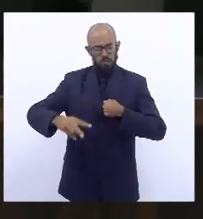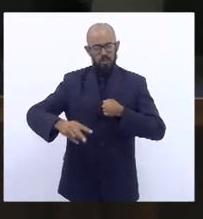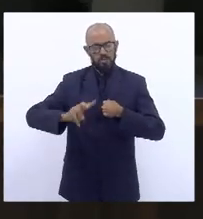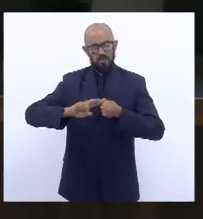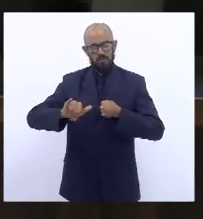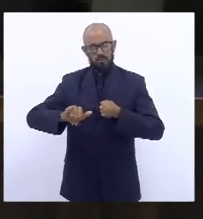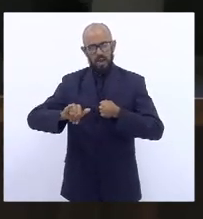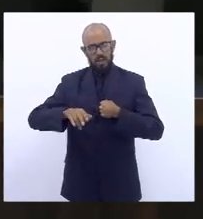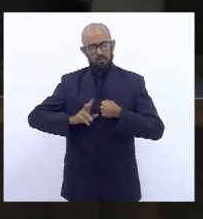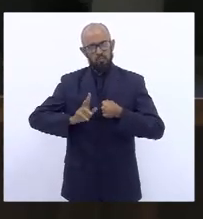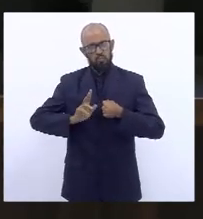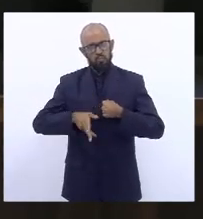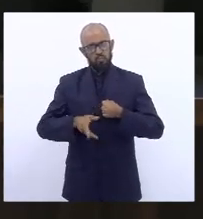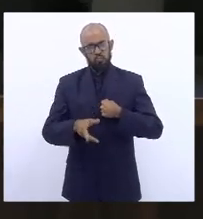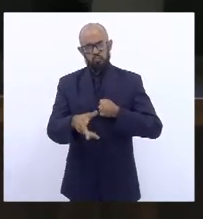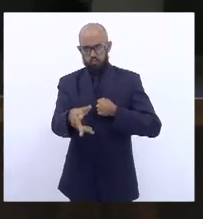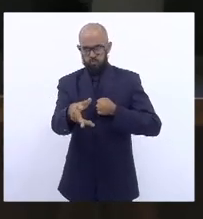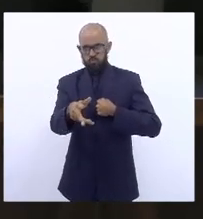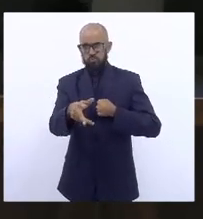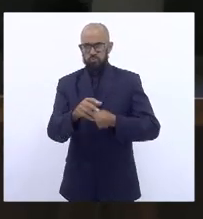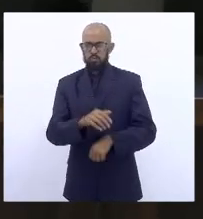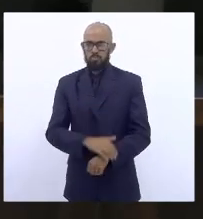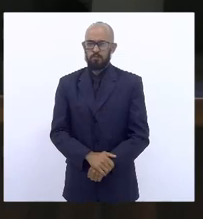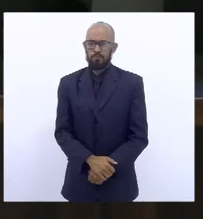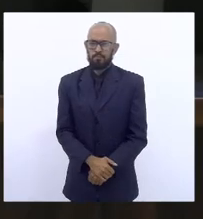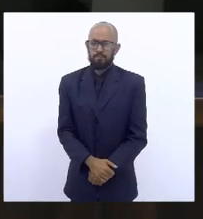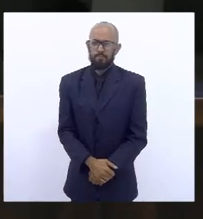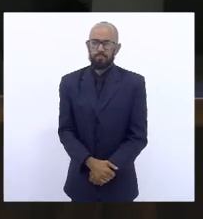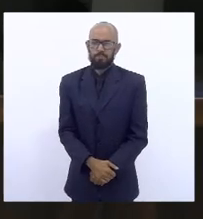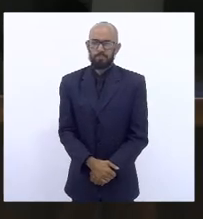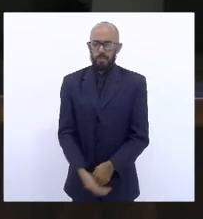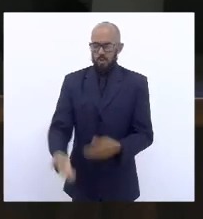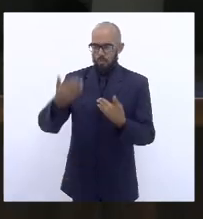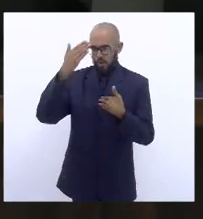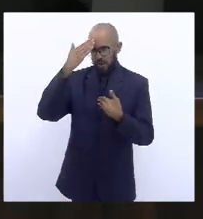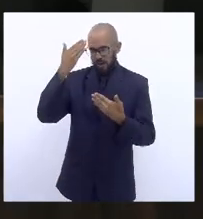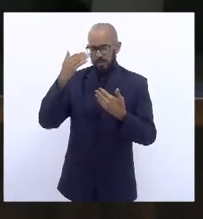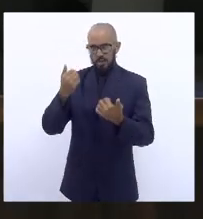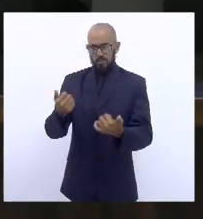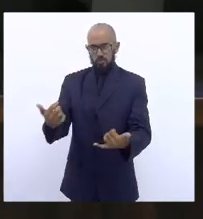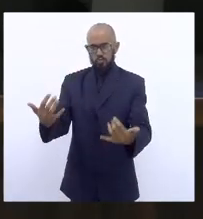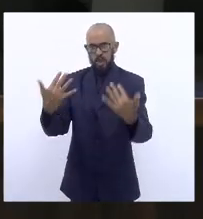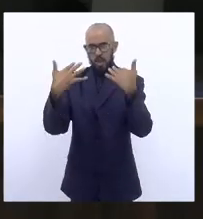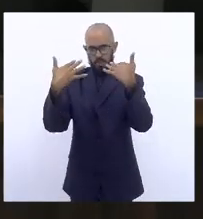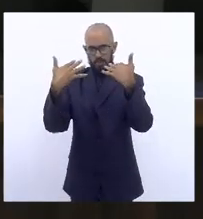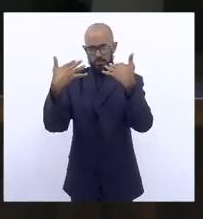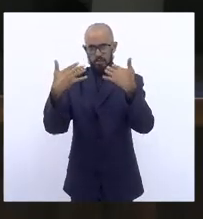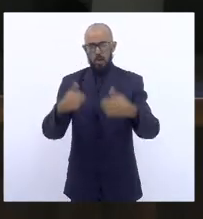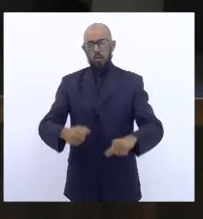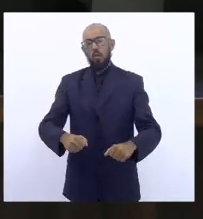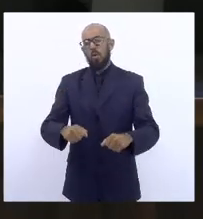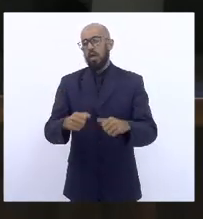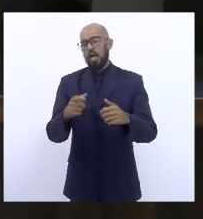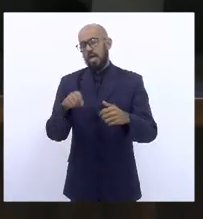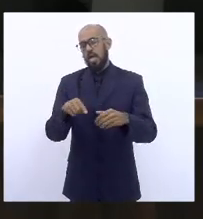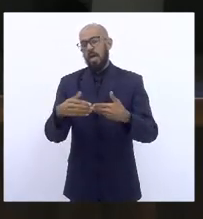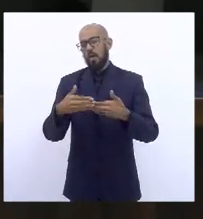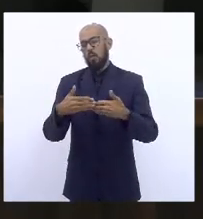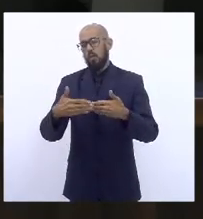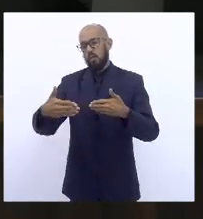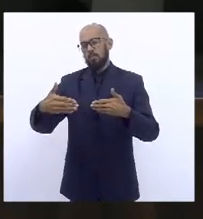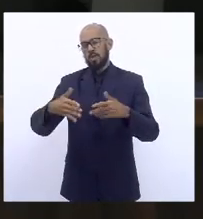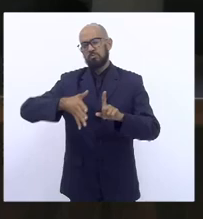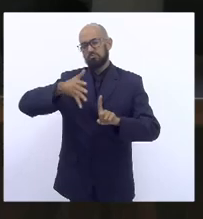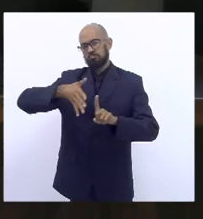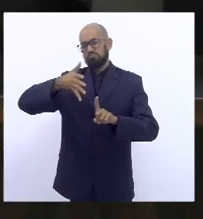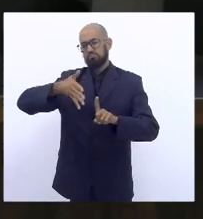né, para os anos vindouros e subsequentes. Então, agradeço a atenção, era a introdução que eu queria fazer na noite